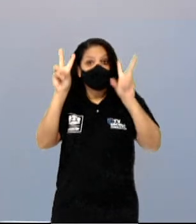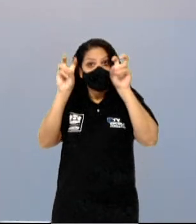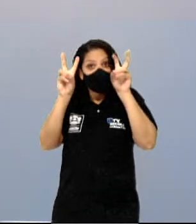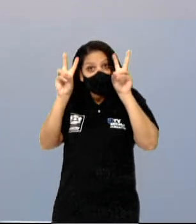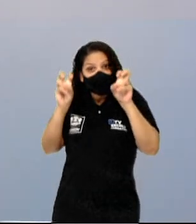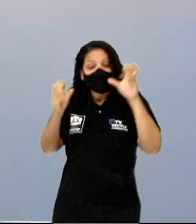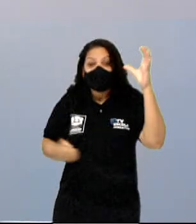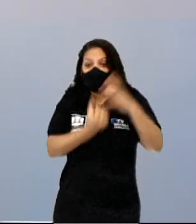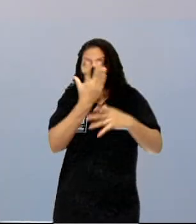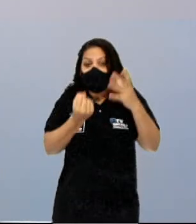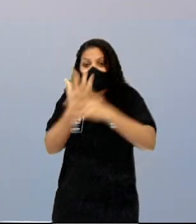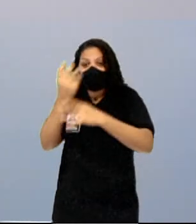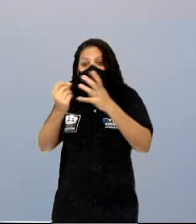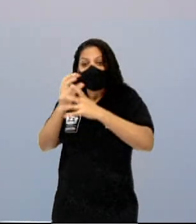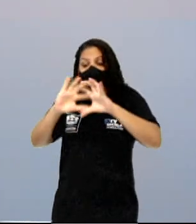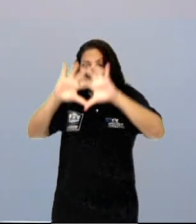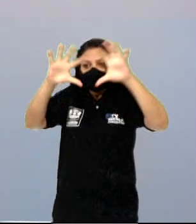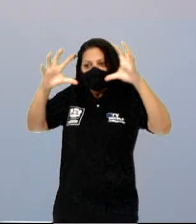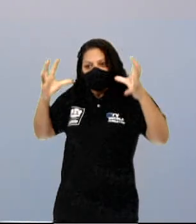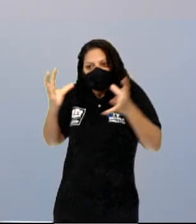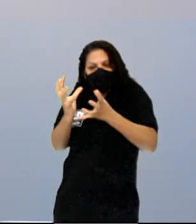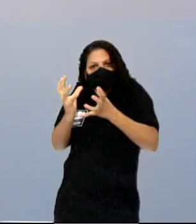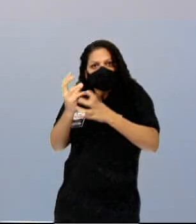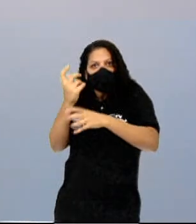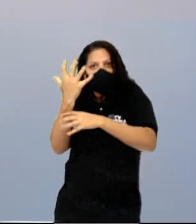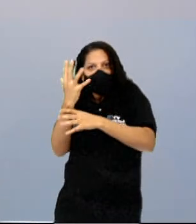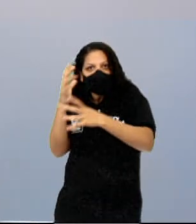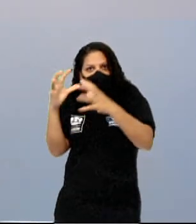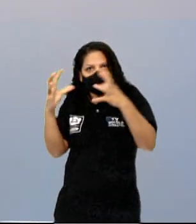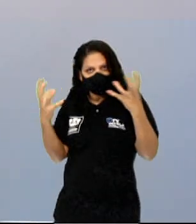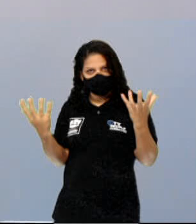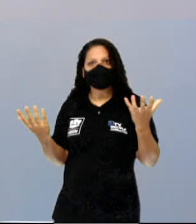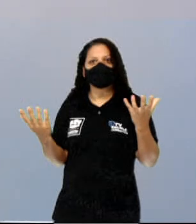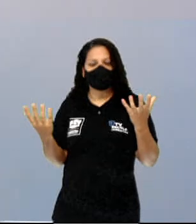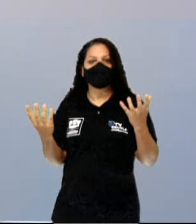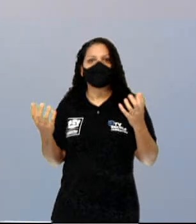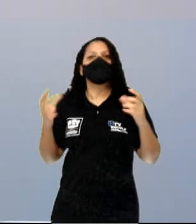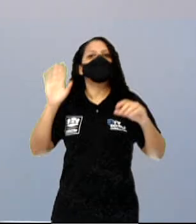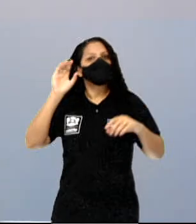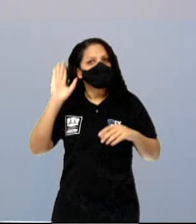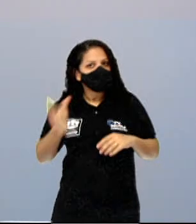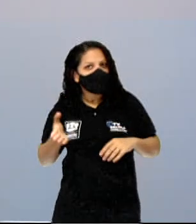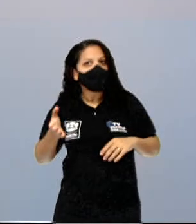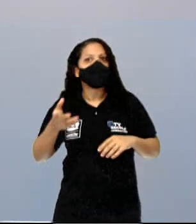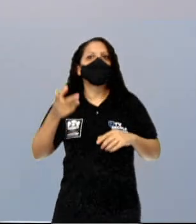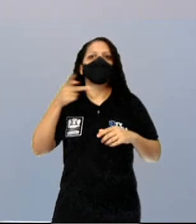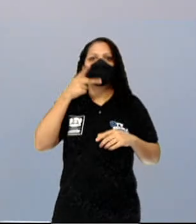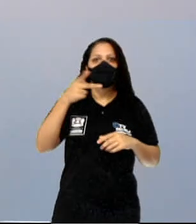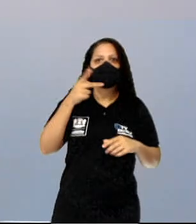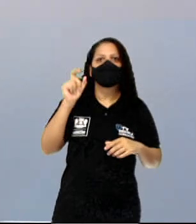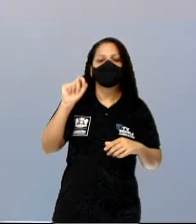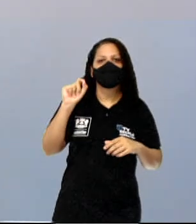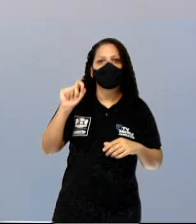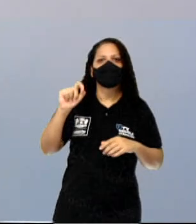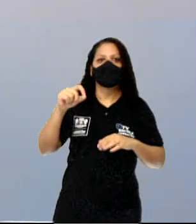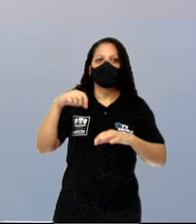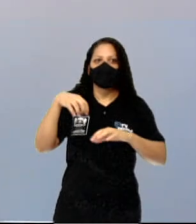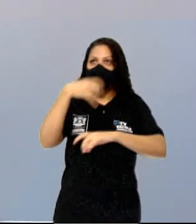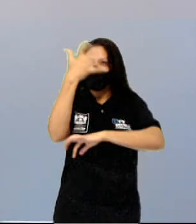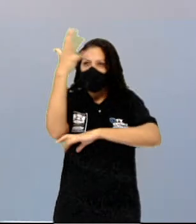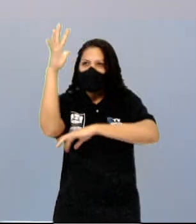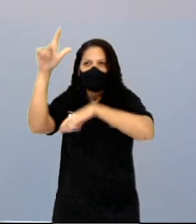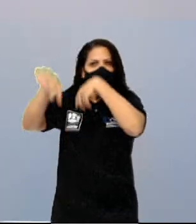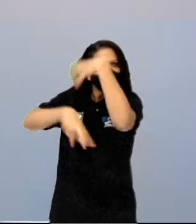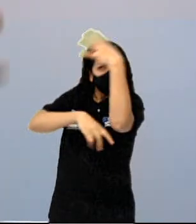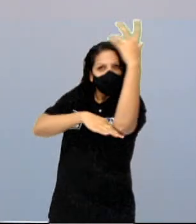formações arbustivas. A gente já falou das florestas, formações arbóreas. Um arbusto como o próprio nome já diz, é